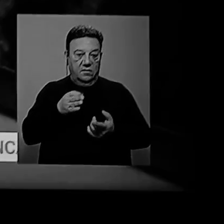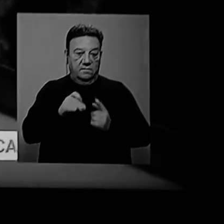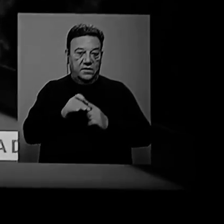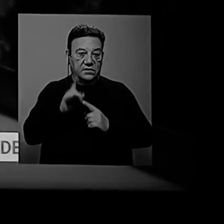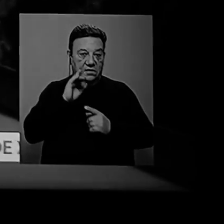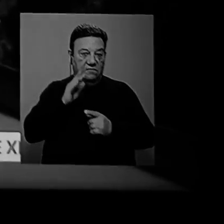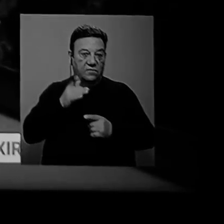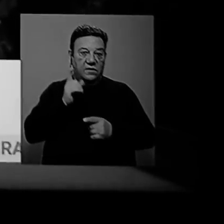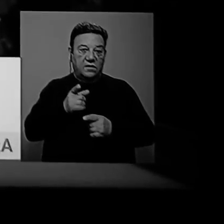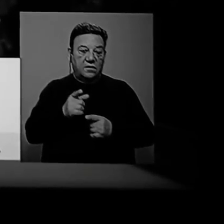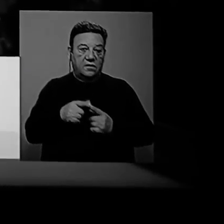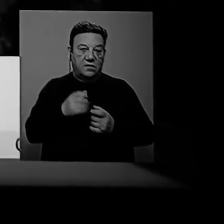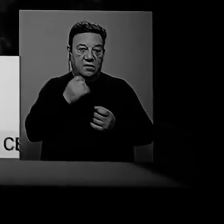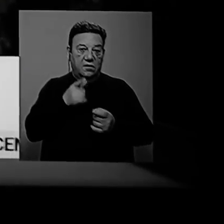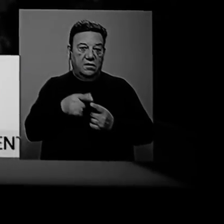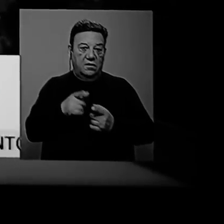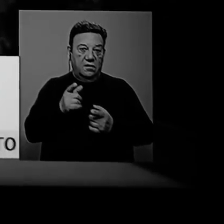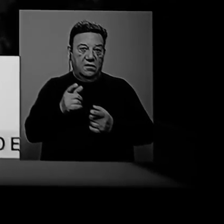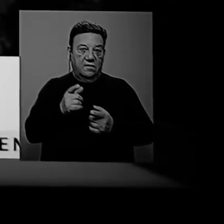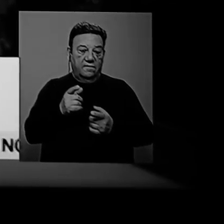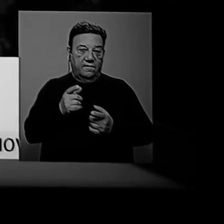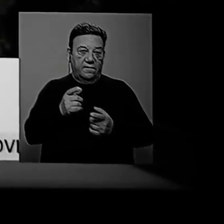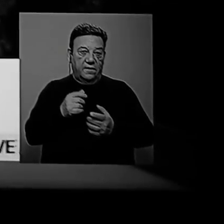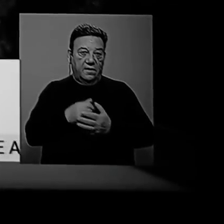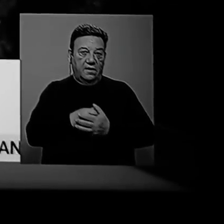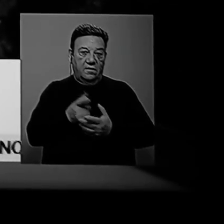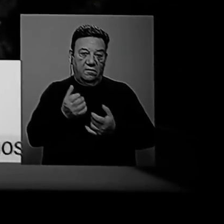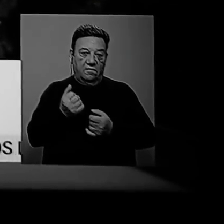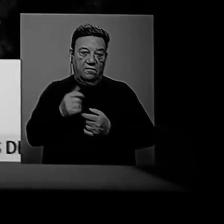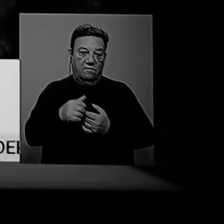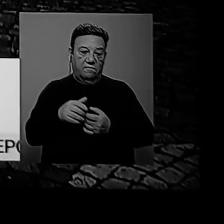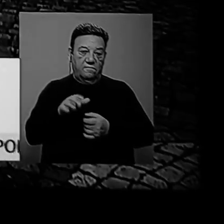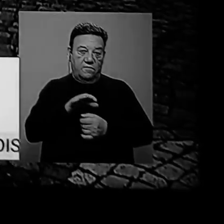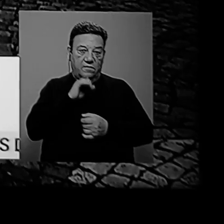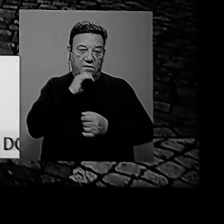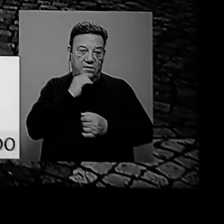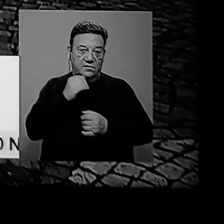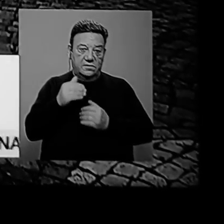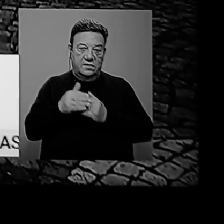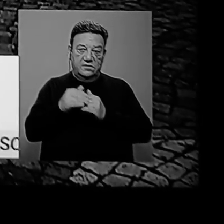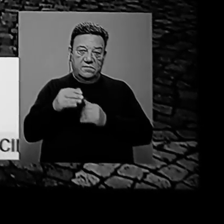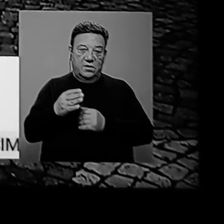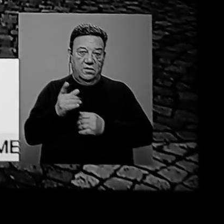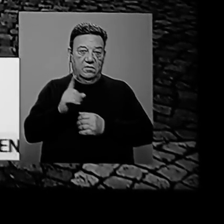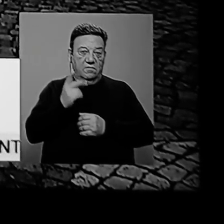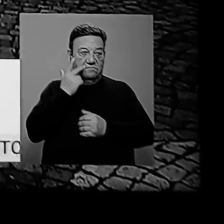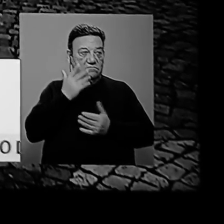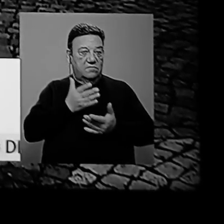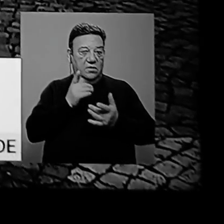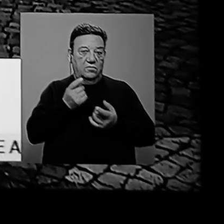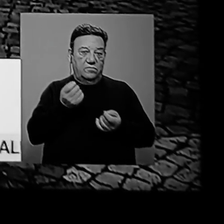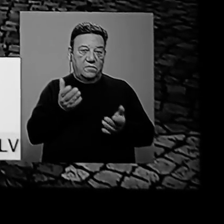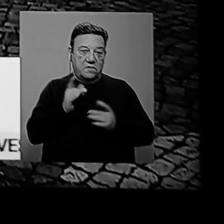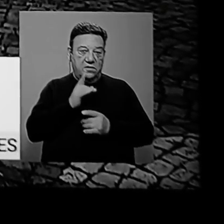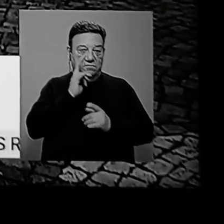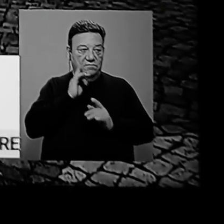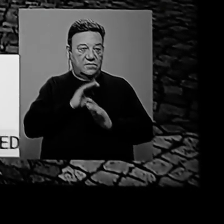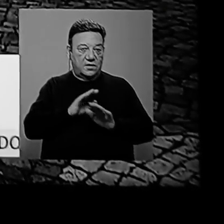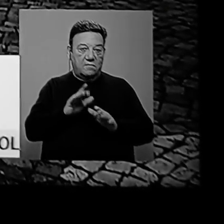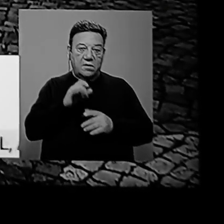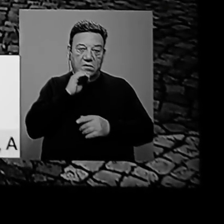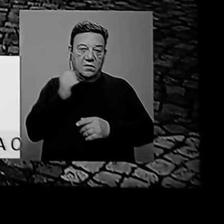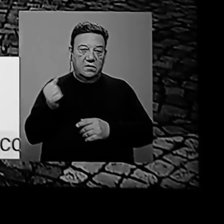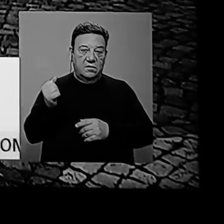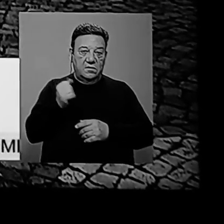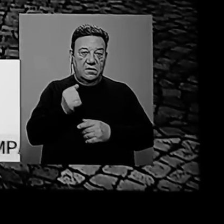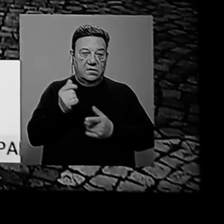fundamental é Felizmente ao Luar. Esta é uma forma de trazer cemitérios não tão suntuosos, são cemitérios um pouco mais discretos, mas de os trazer para